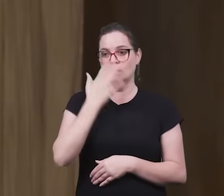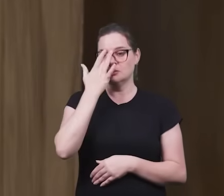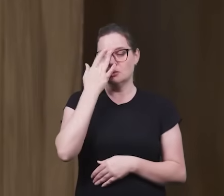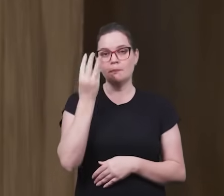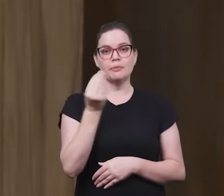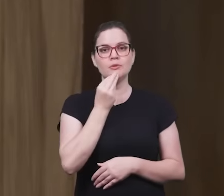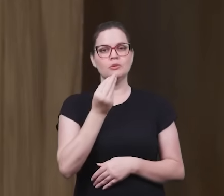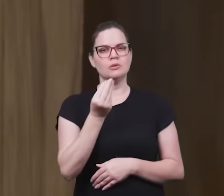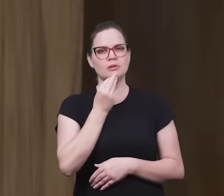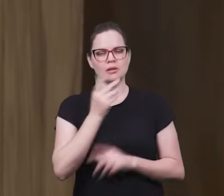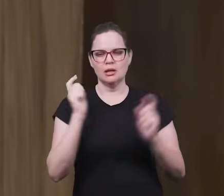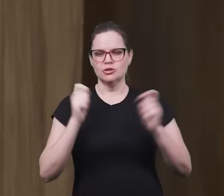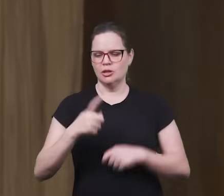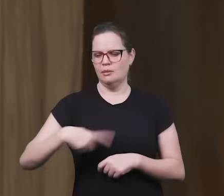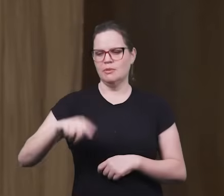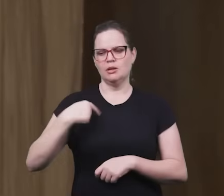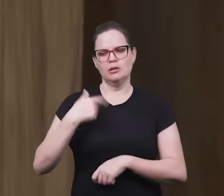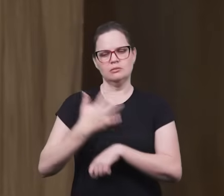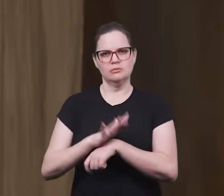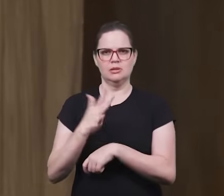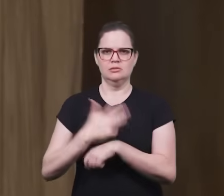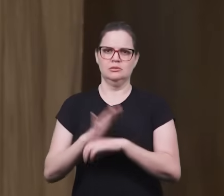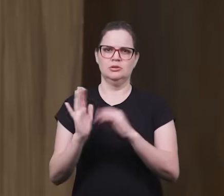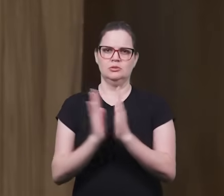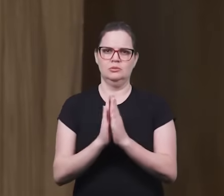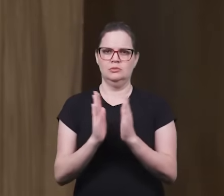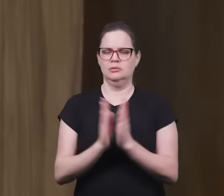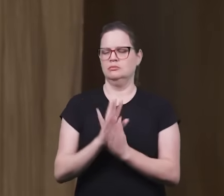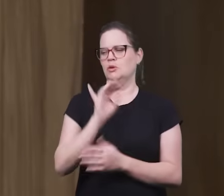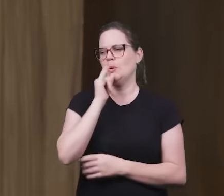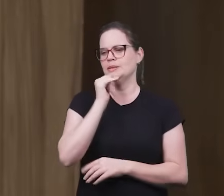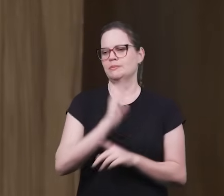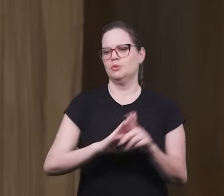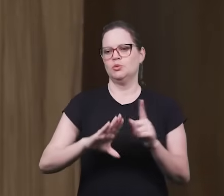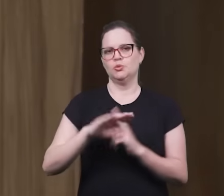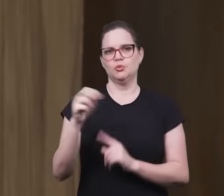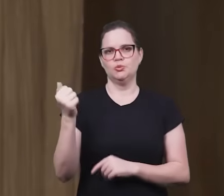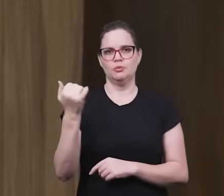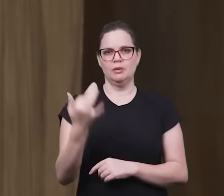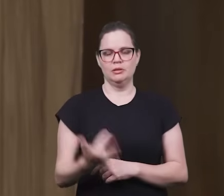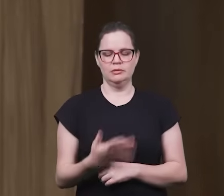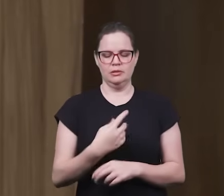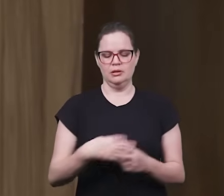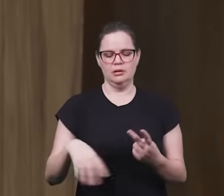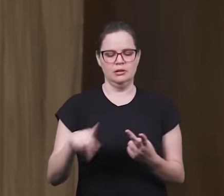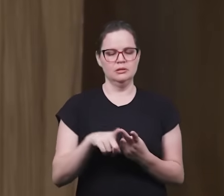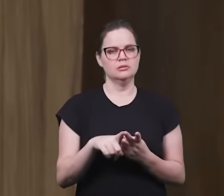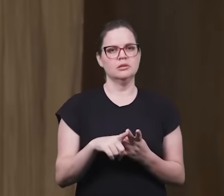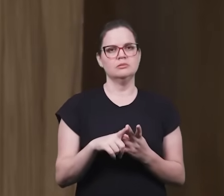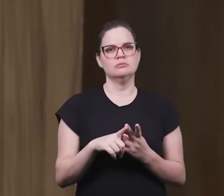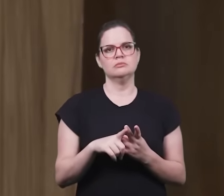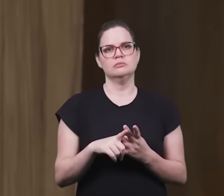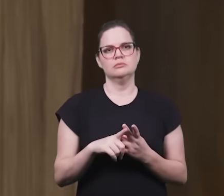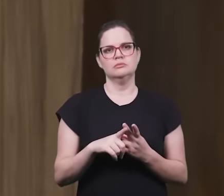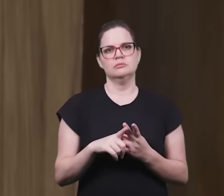nós praticarmos a oração. Nós temos as madrugadas nos nossos templos